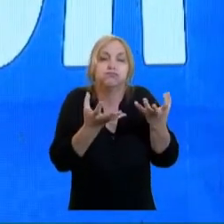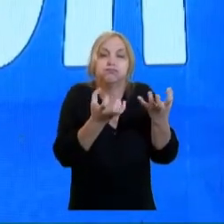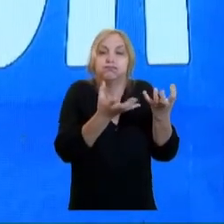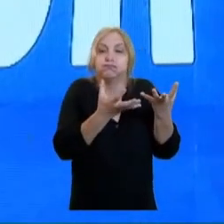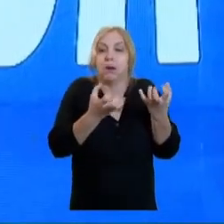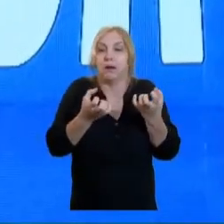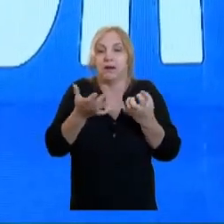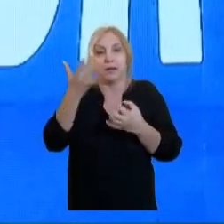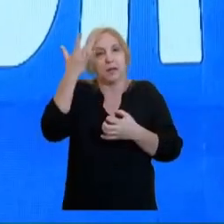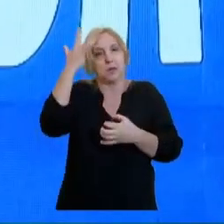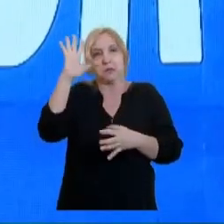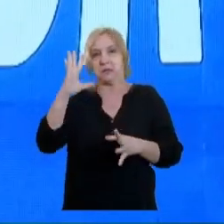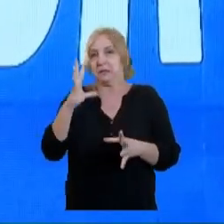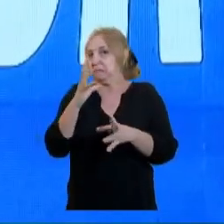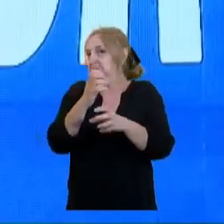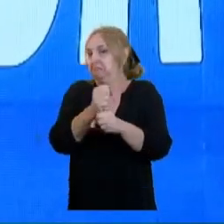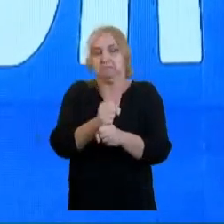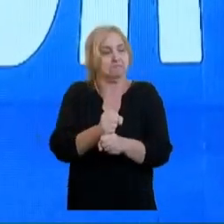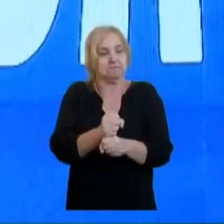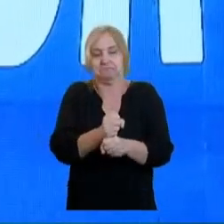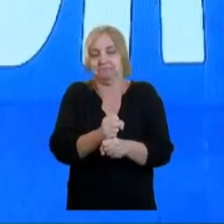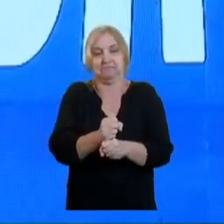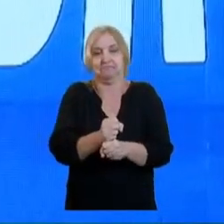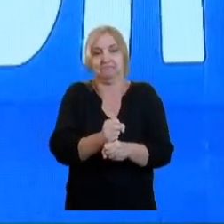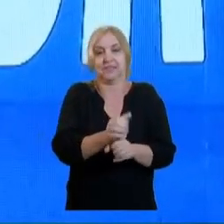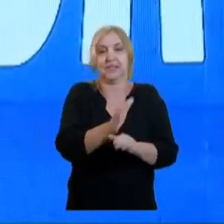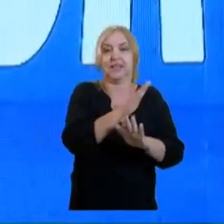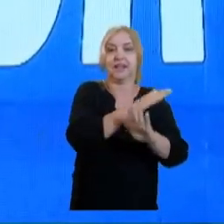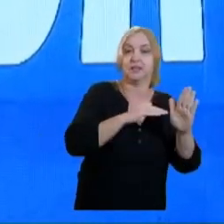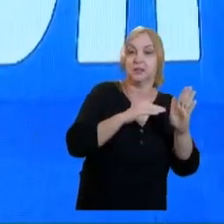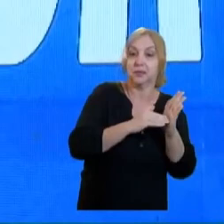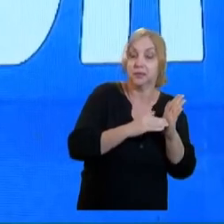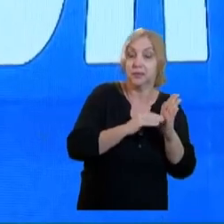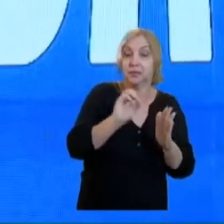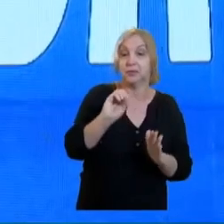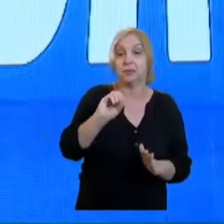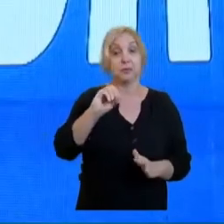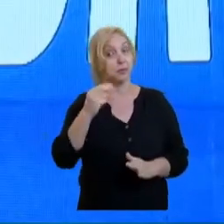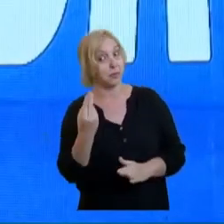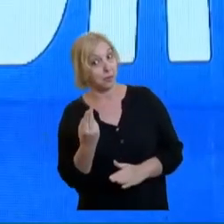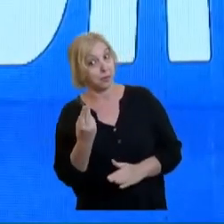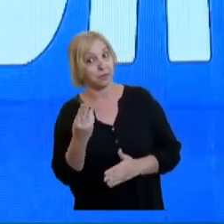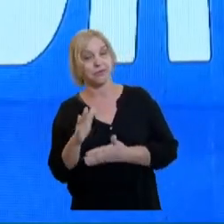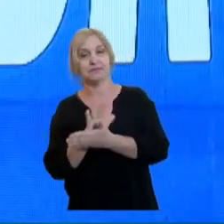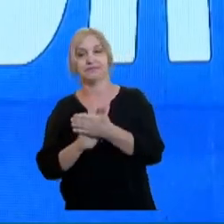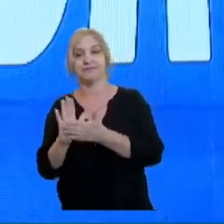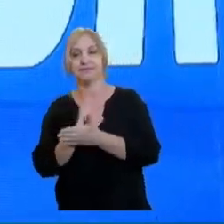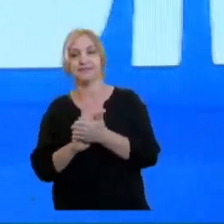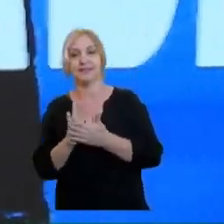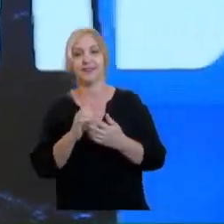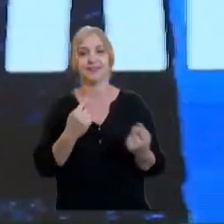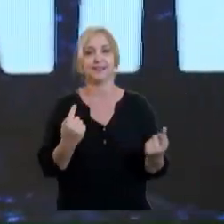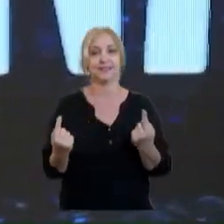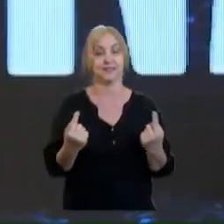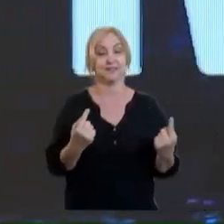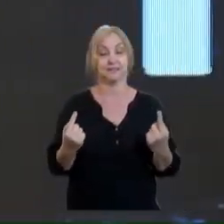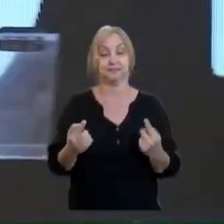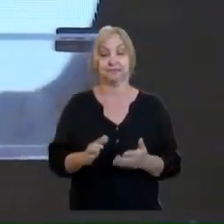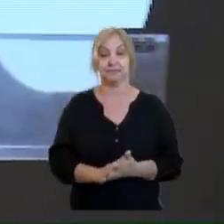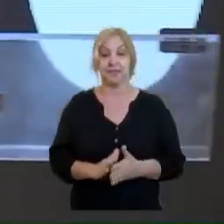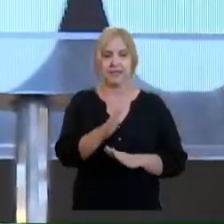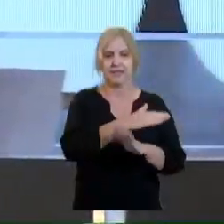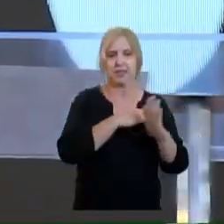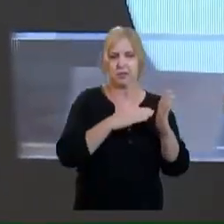não sei quantas. É tudo ou é nada. E tudo você